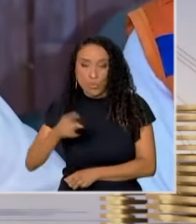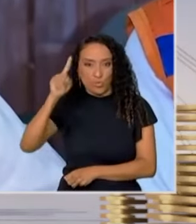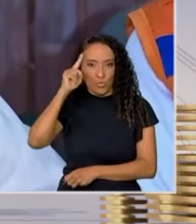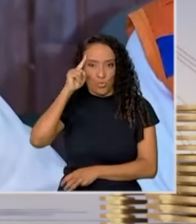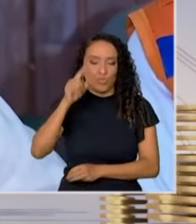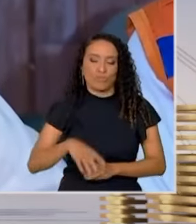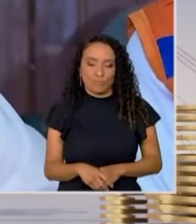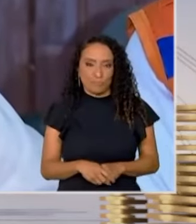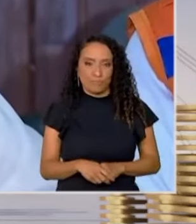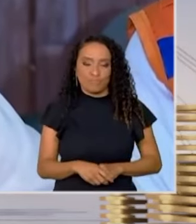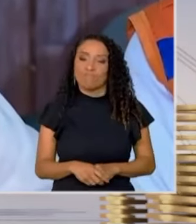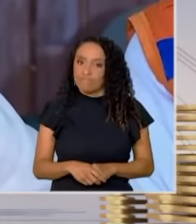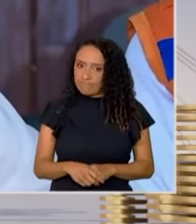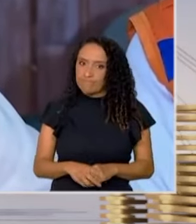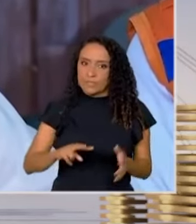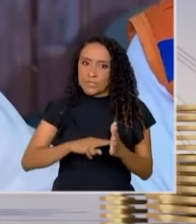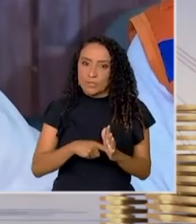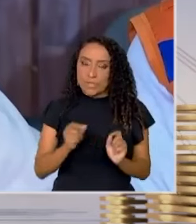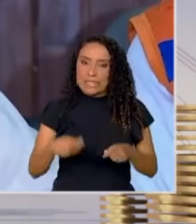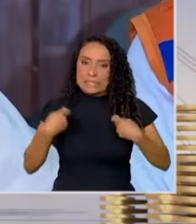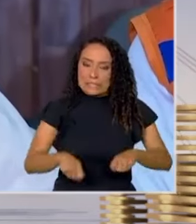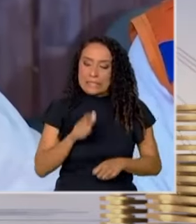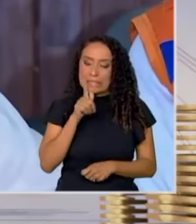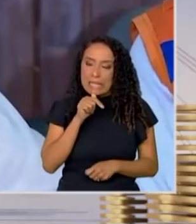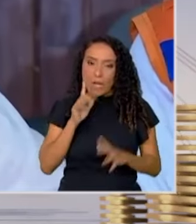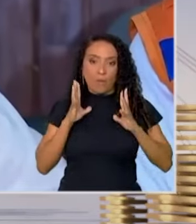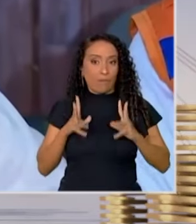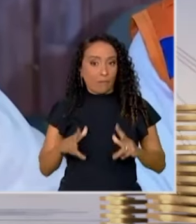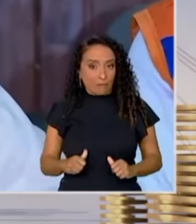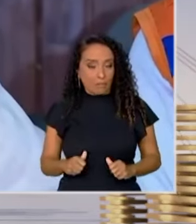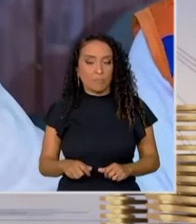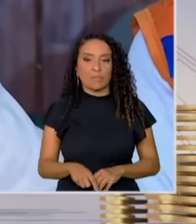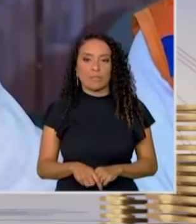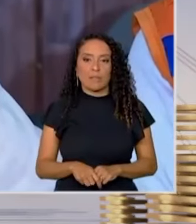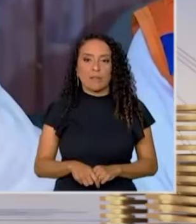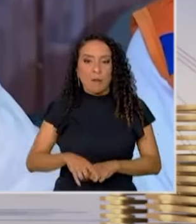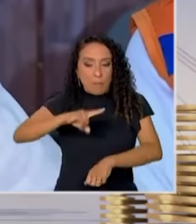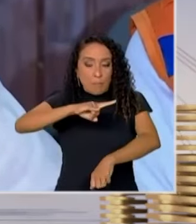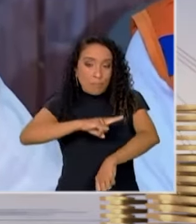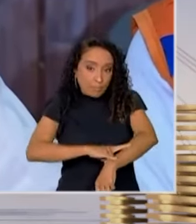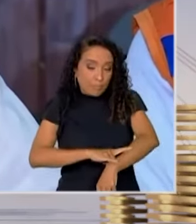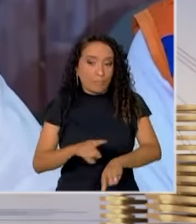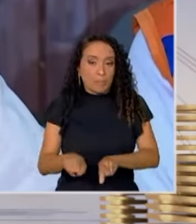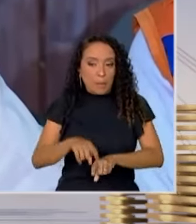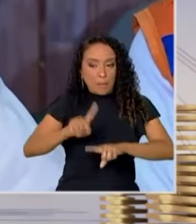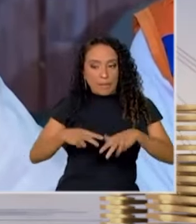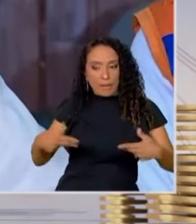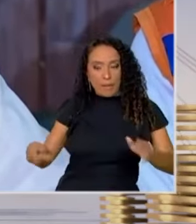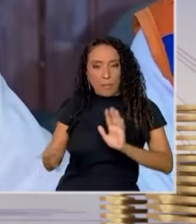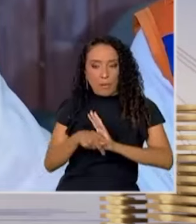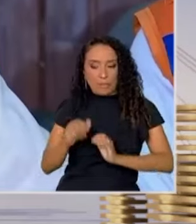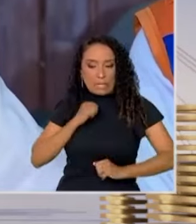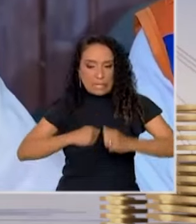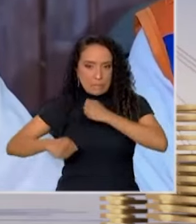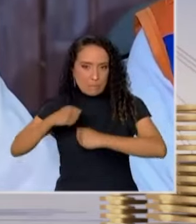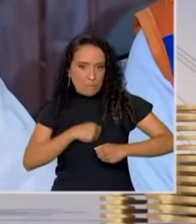sendo oferecida por grupos da sociedade que fazem também a marmita solidária. Então tudo isso está sendo analisado, está sendo